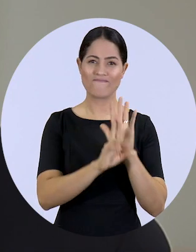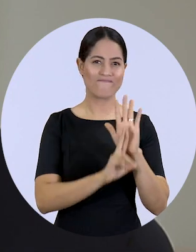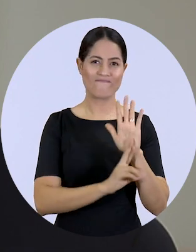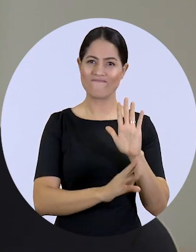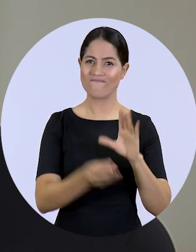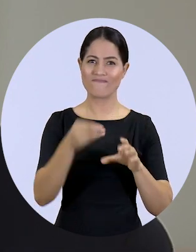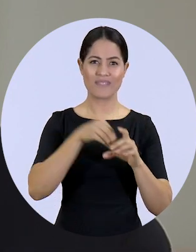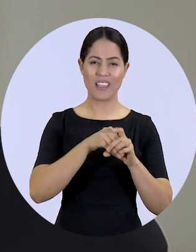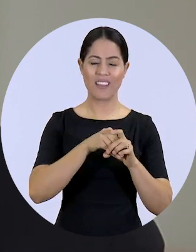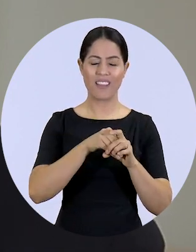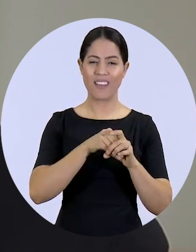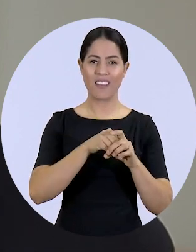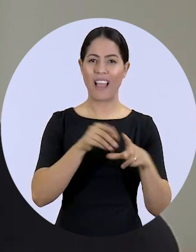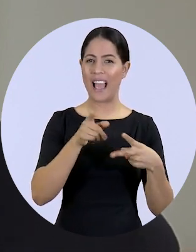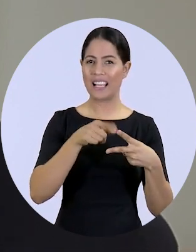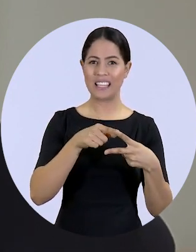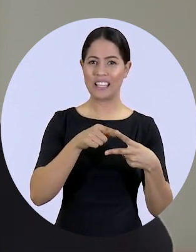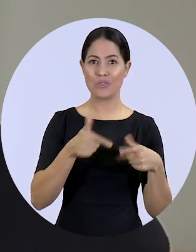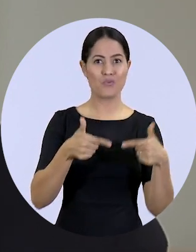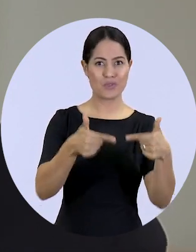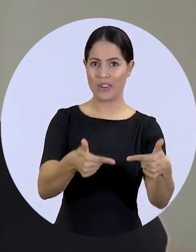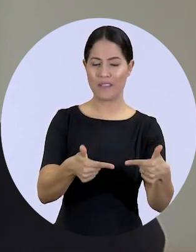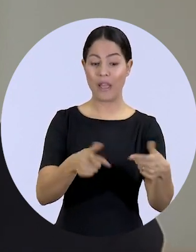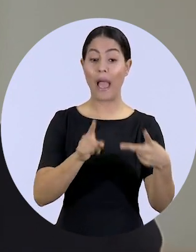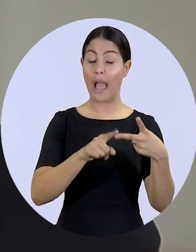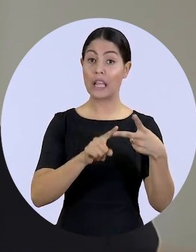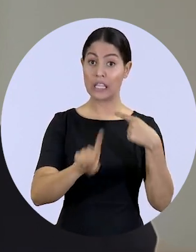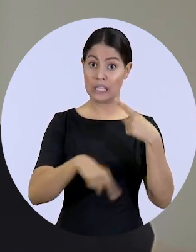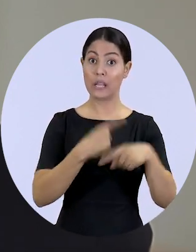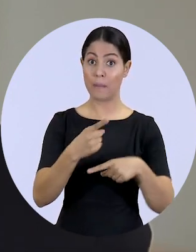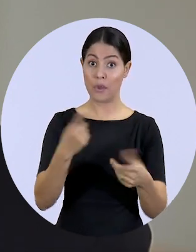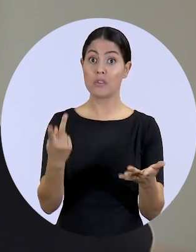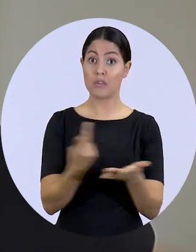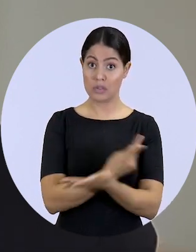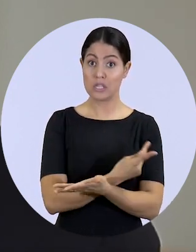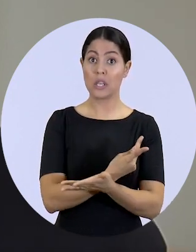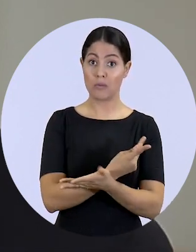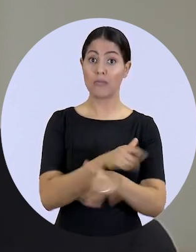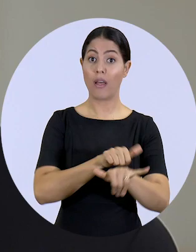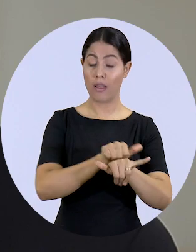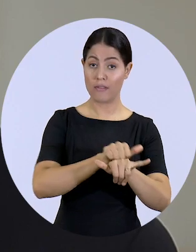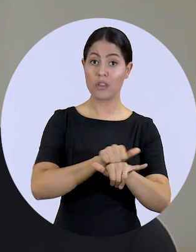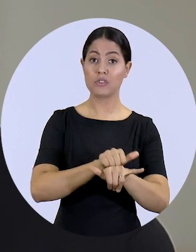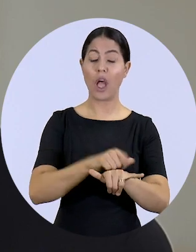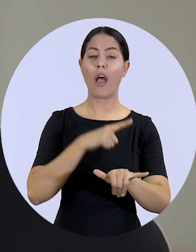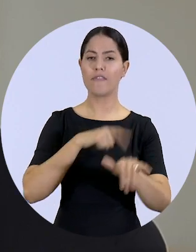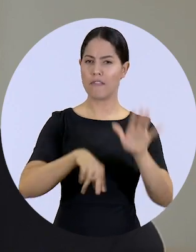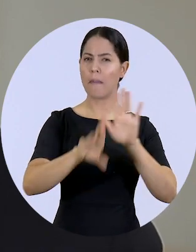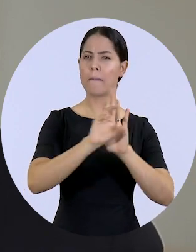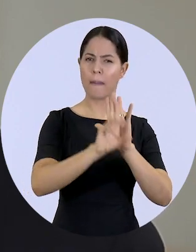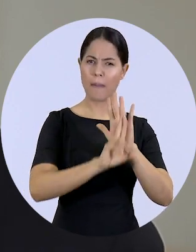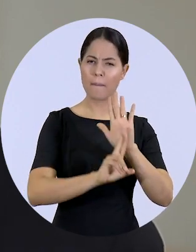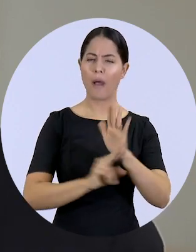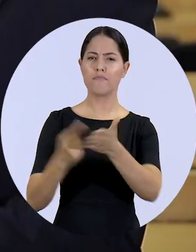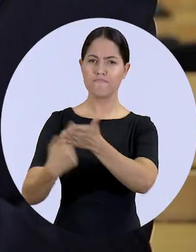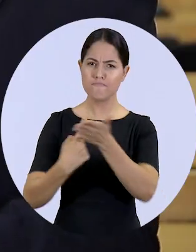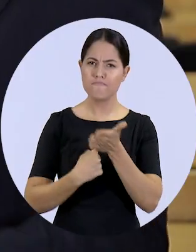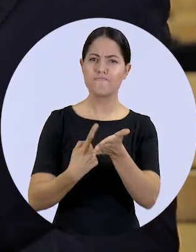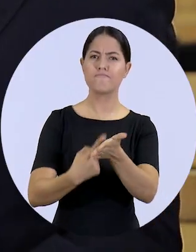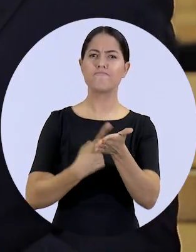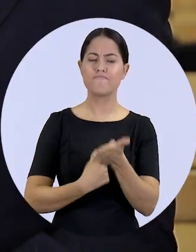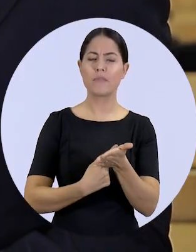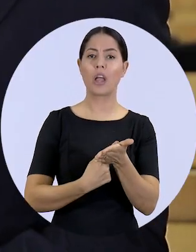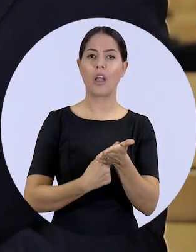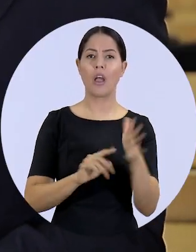efetivamente não funcionava. Depois da Lava Jato, e como necessidade dos acordos de cooperação, de leniência e dos acordos